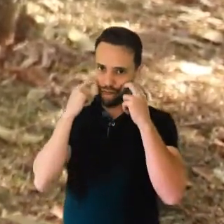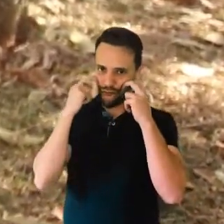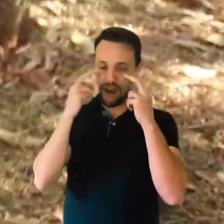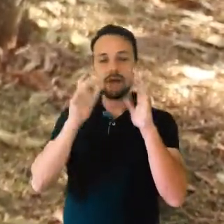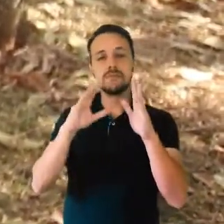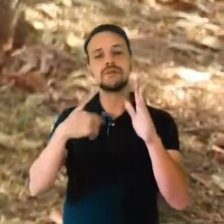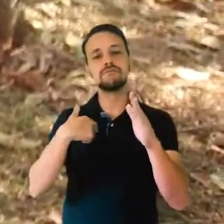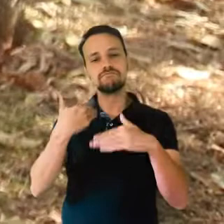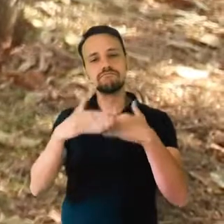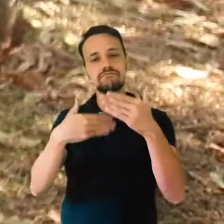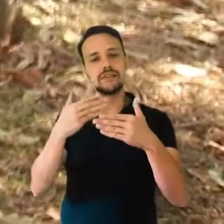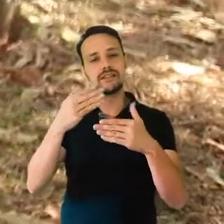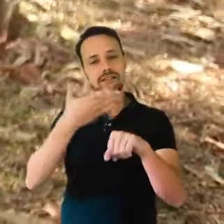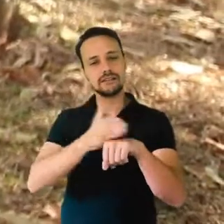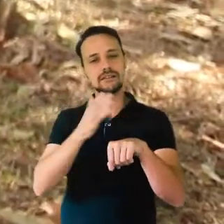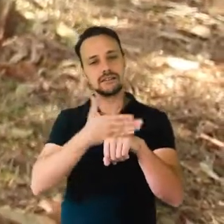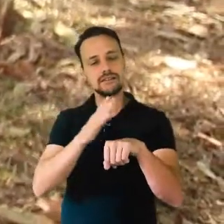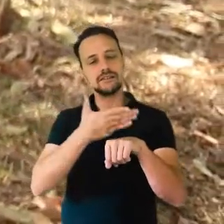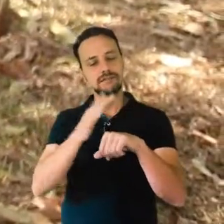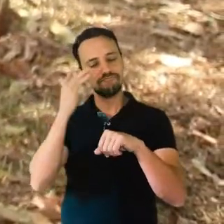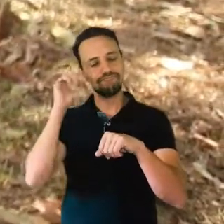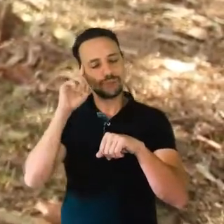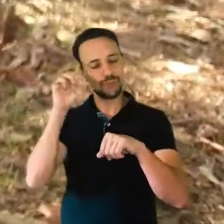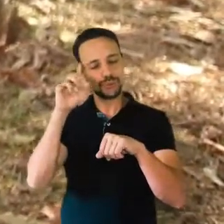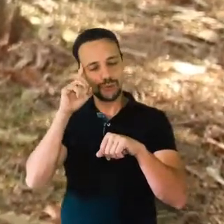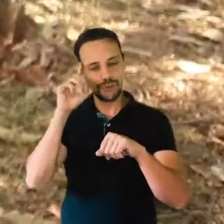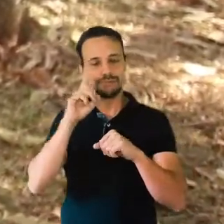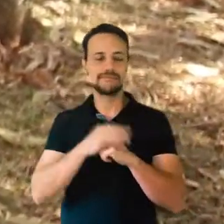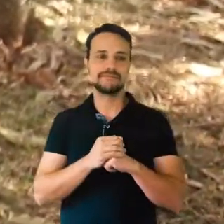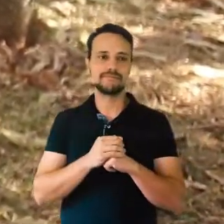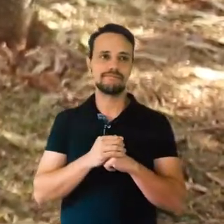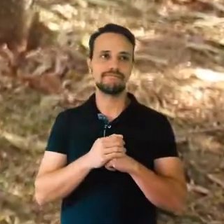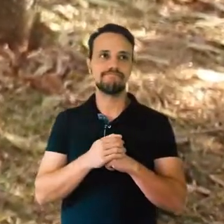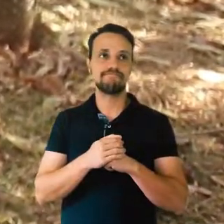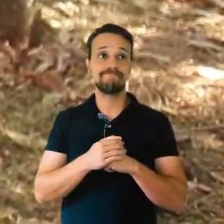exercitando. É um exercício no dia a dia, né? Então,